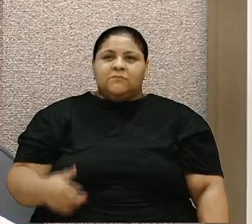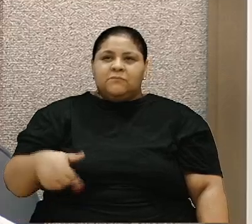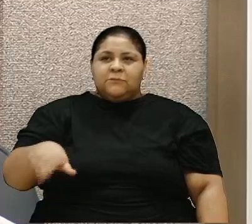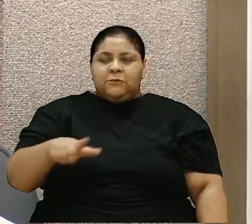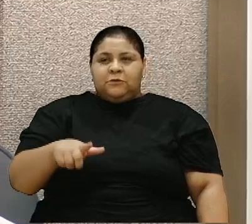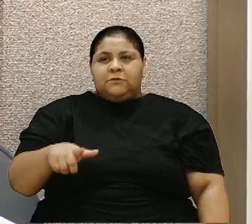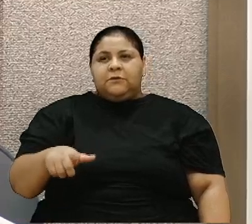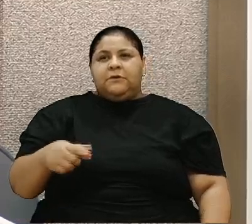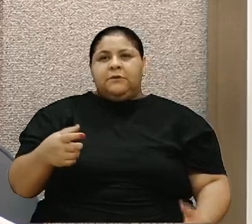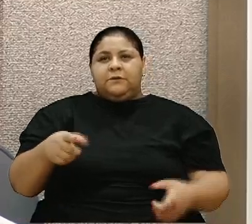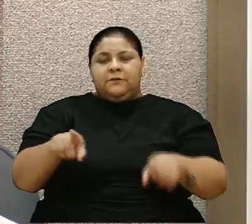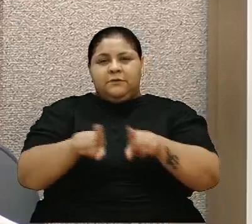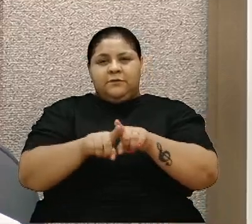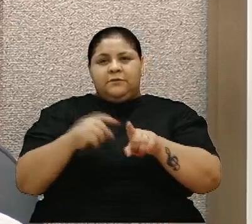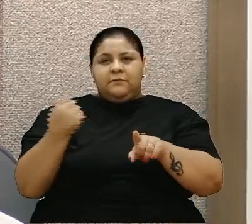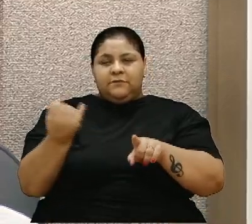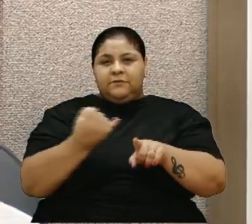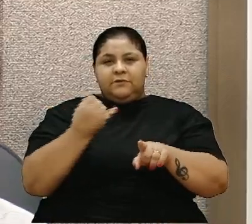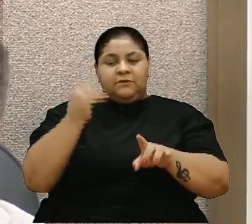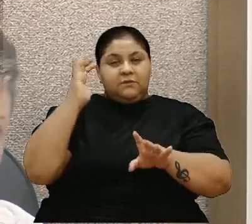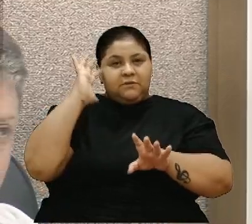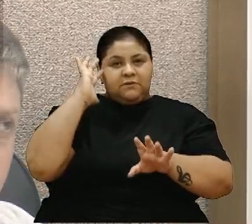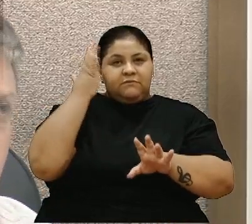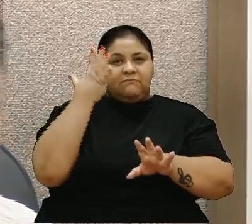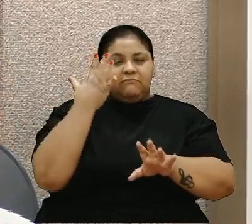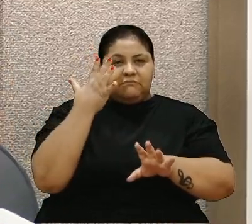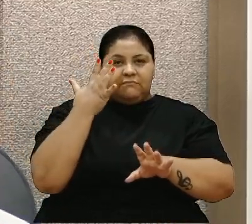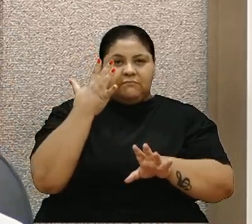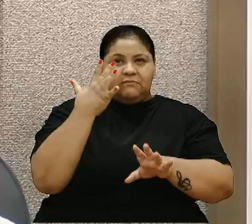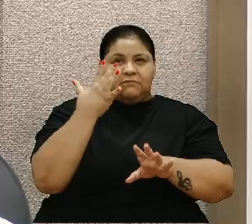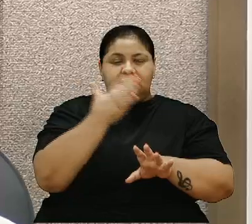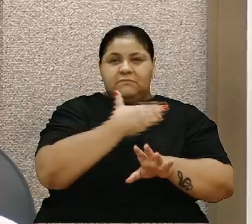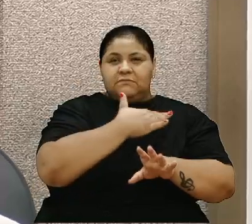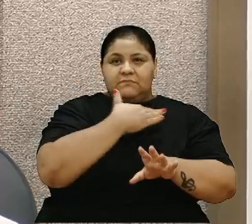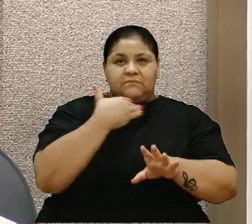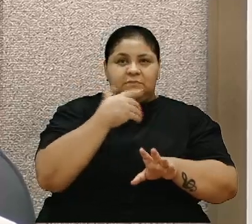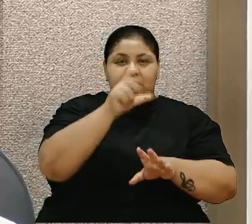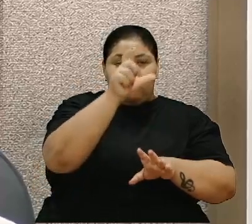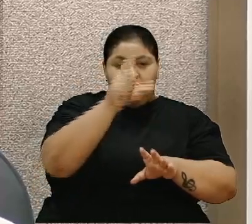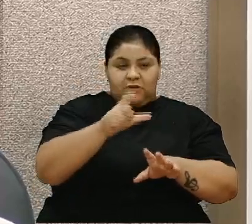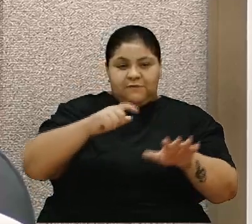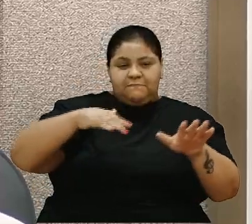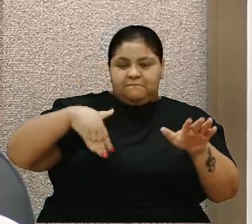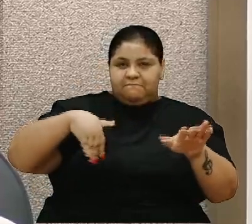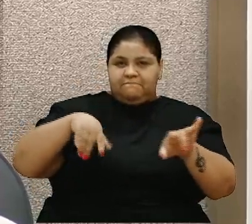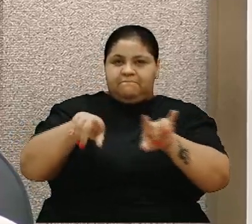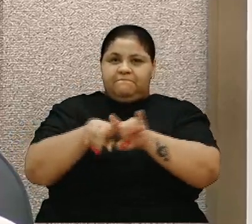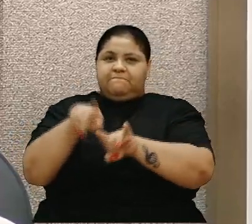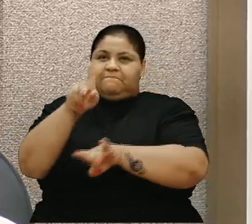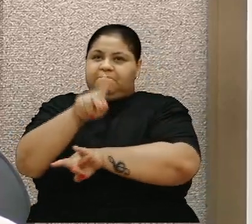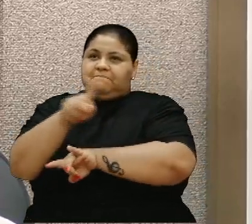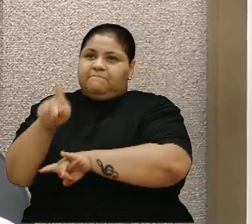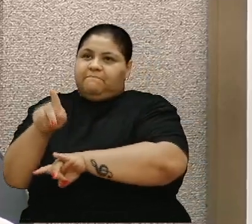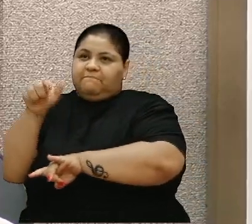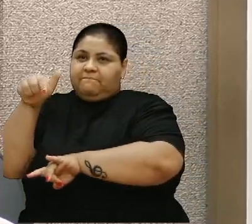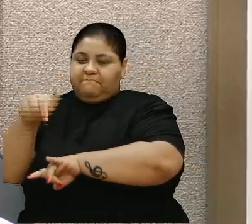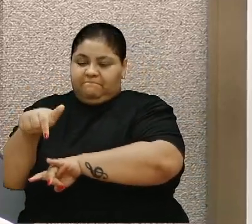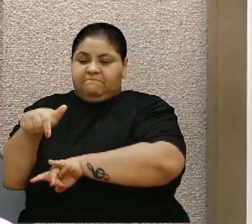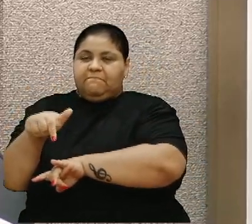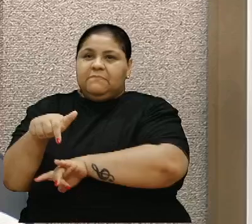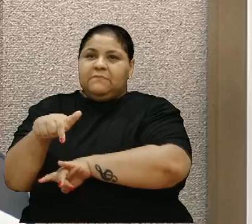importância tanto do episódio da perda desse rapaz na praia, e do professor Rony Rosa de